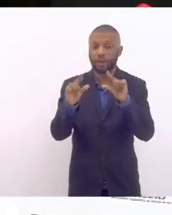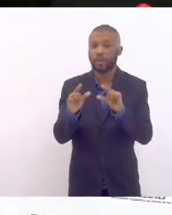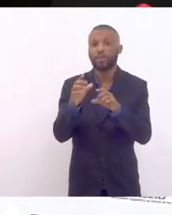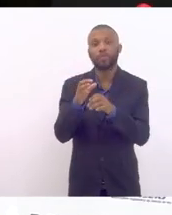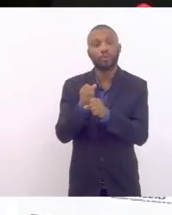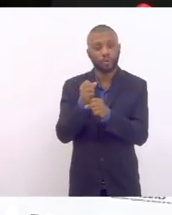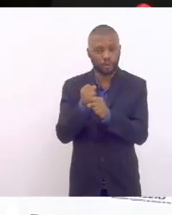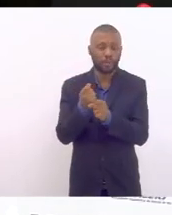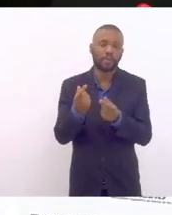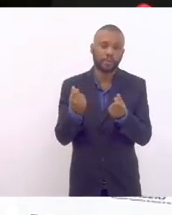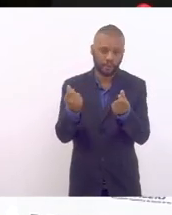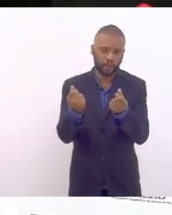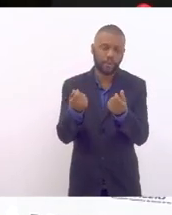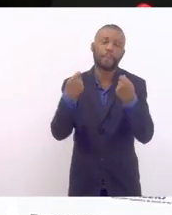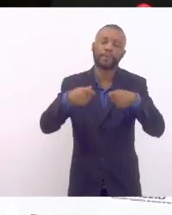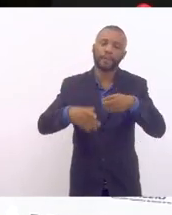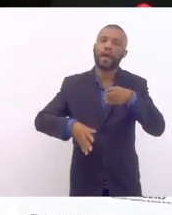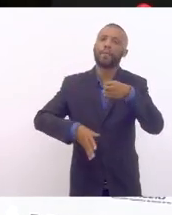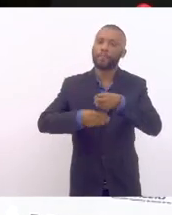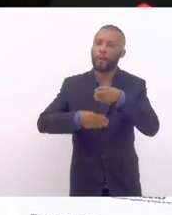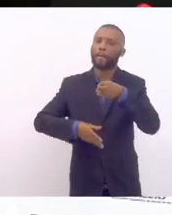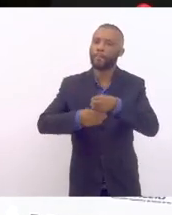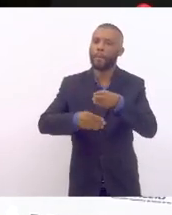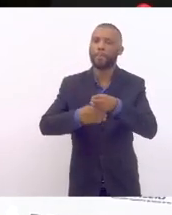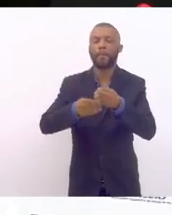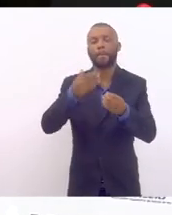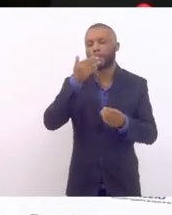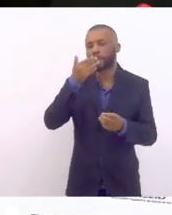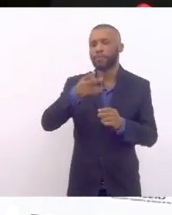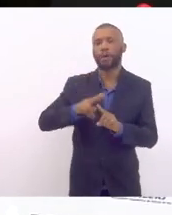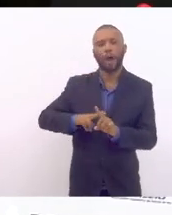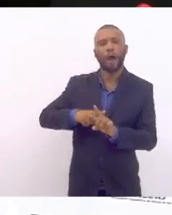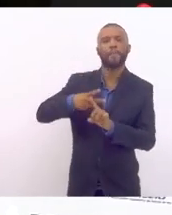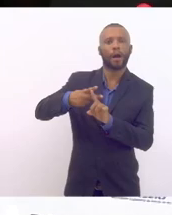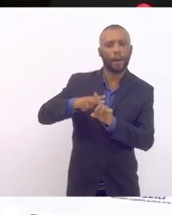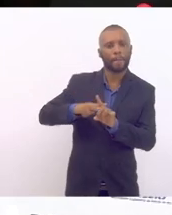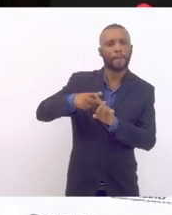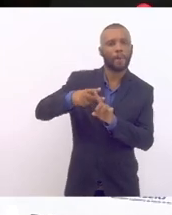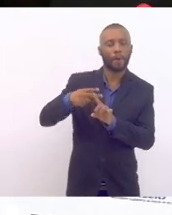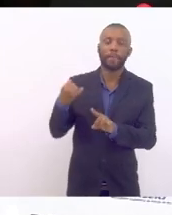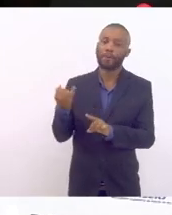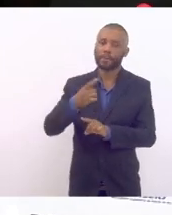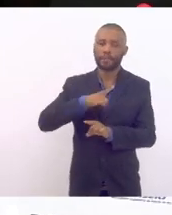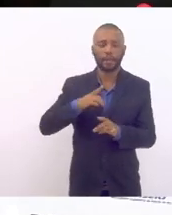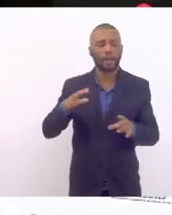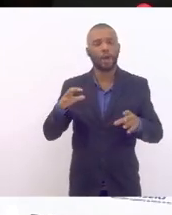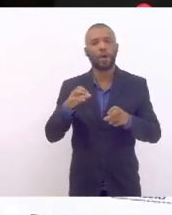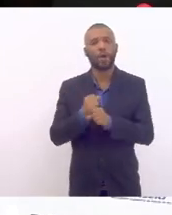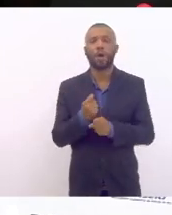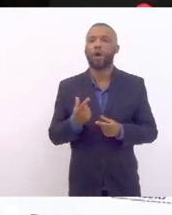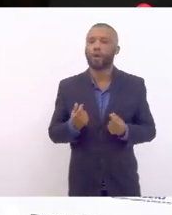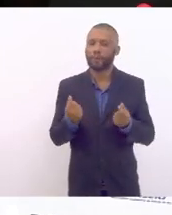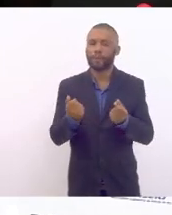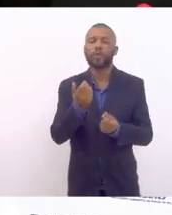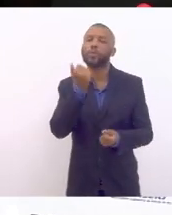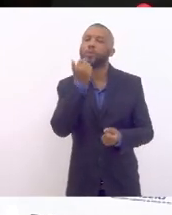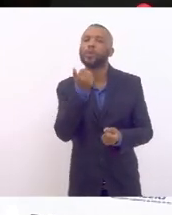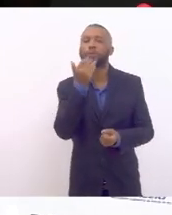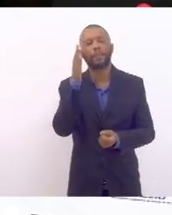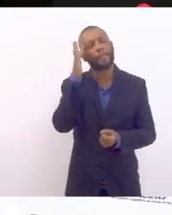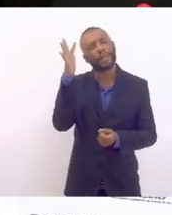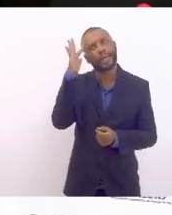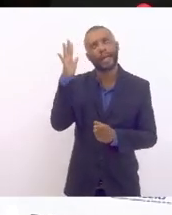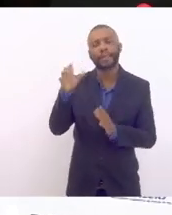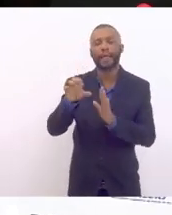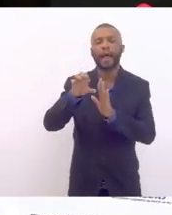do orçamento que acho que a gente tem que pensar que compor né E aí eu sempre reforço isso a importância de ter orçamento não adianta a gente pensar nas